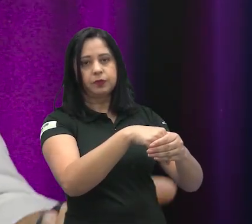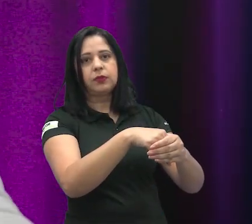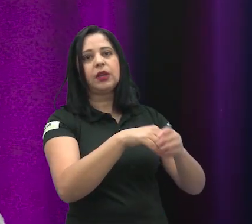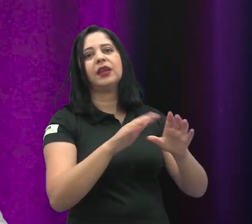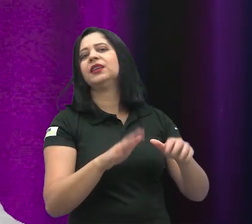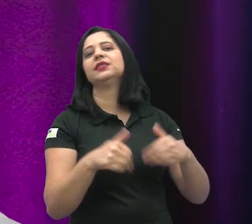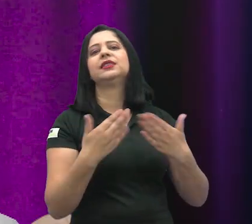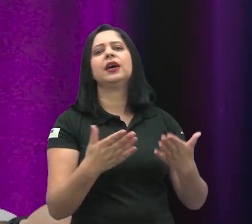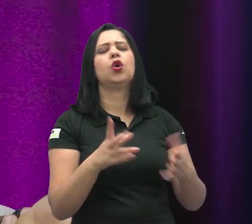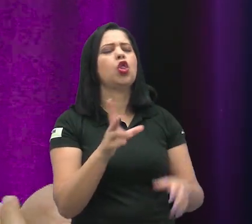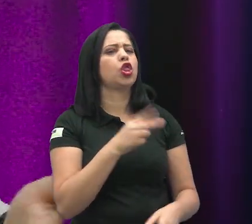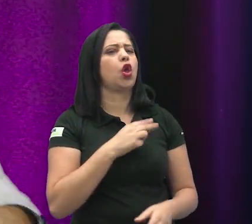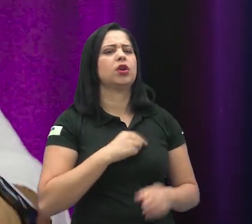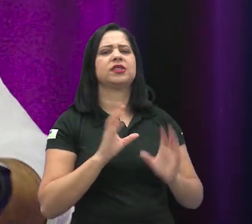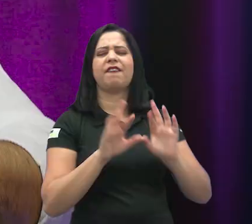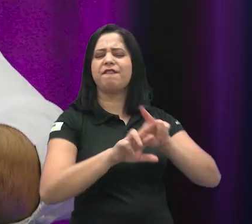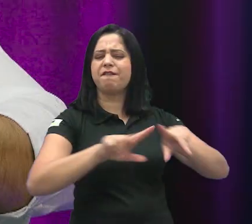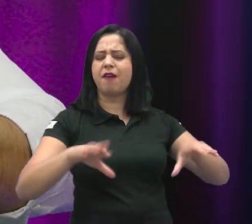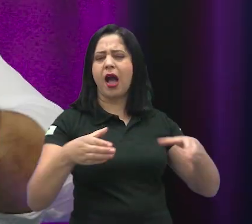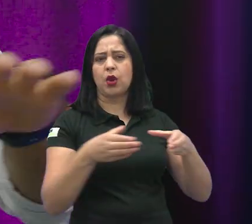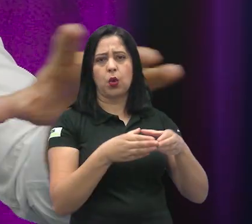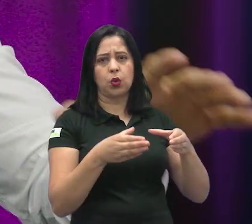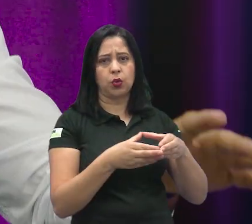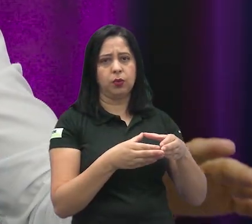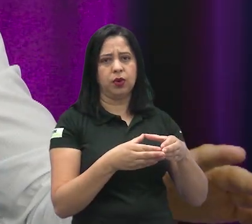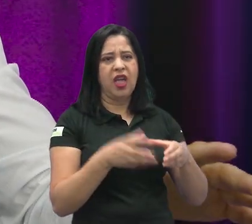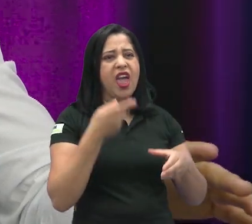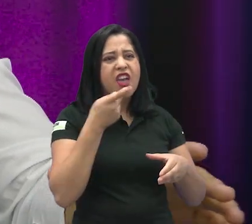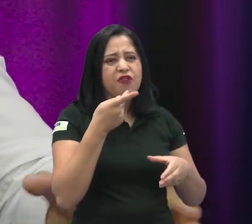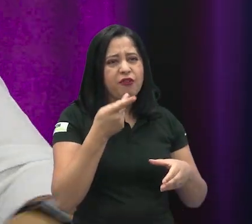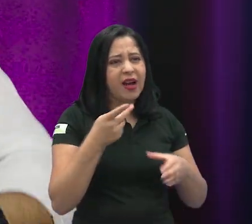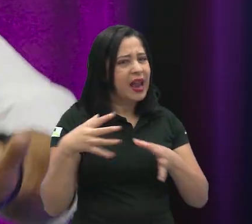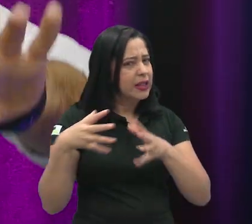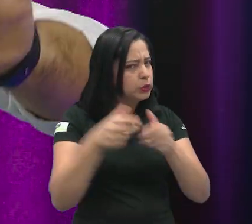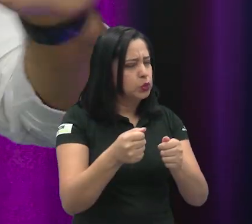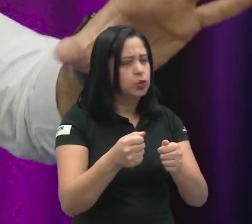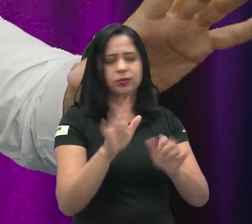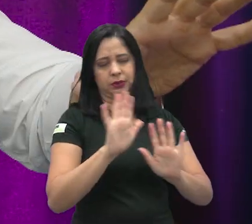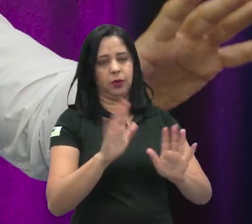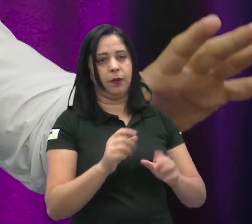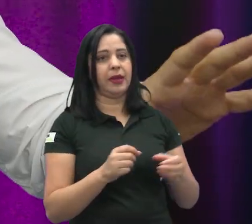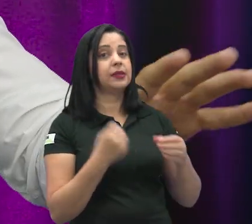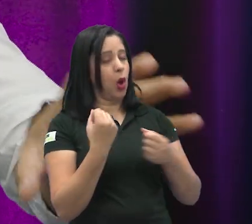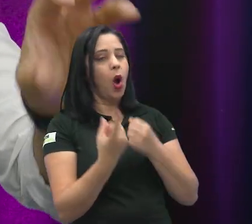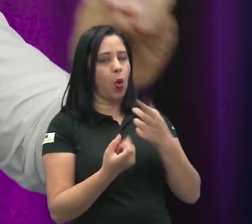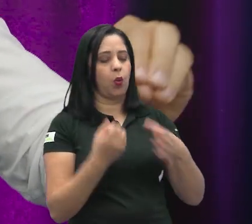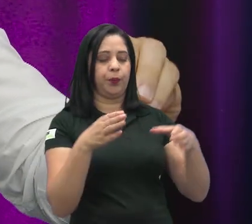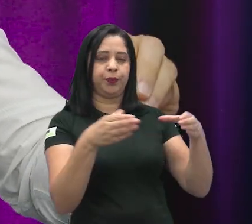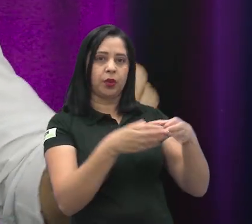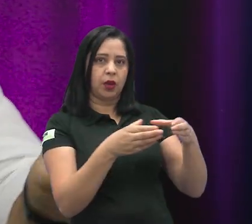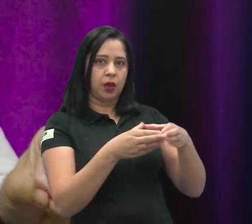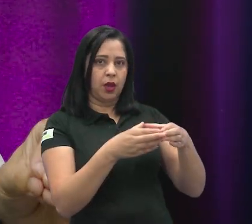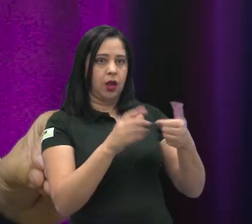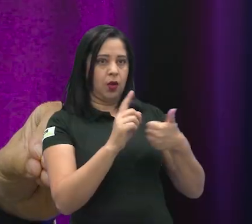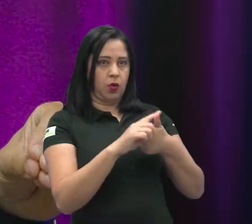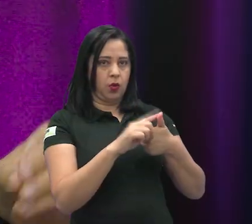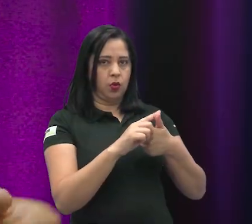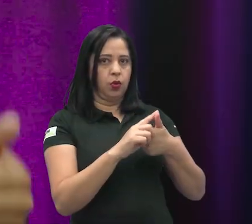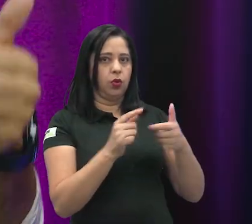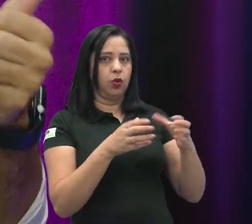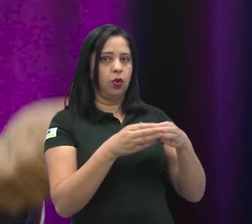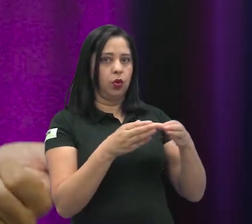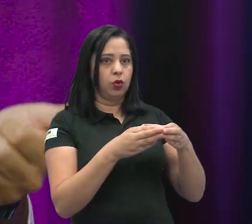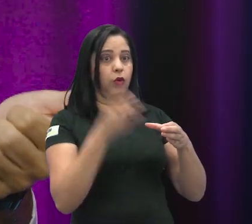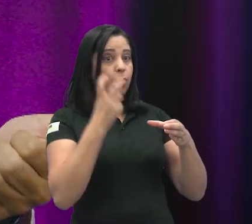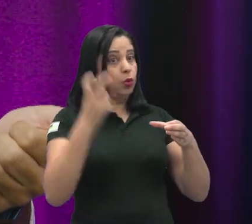composição dessas frentes parlamentares. A gente teve diversas frentes parlamentares, eu não vou falar todas, mas vou falar algumas áreas de atuação.